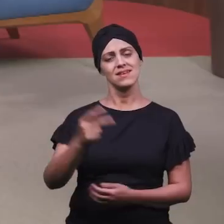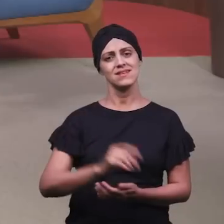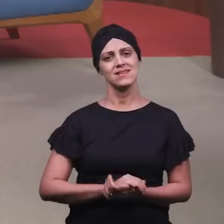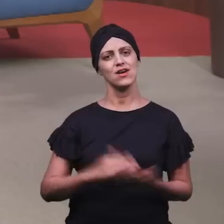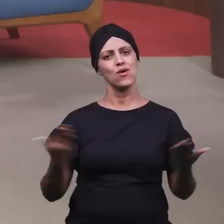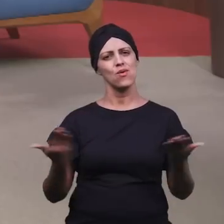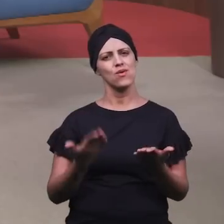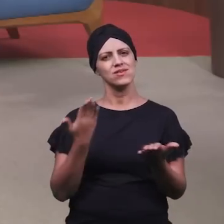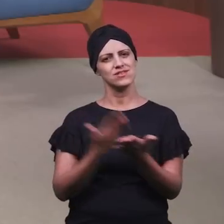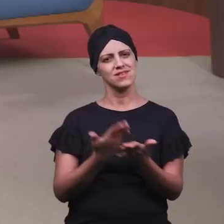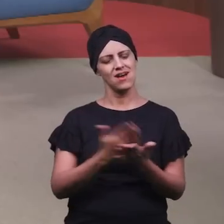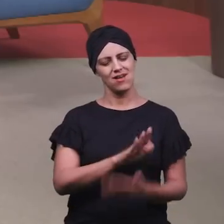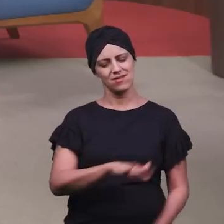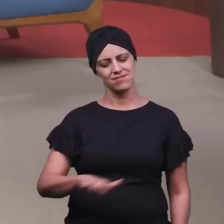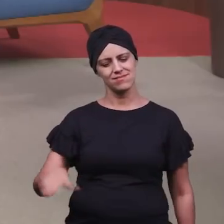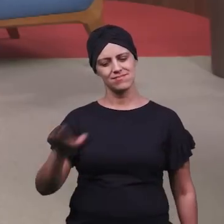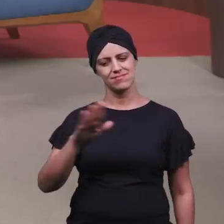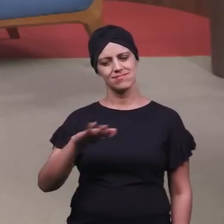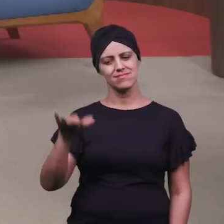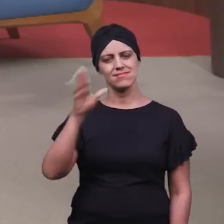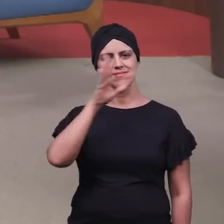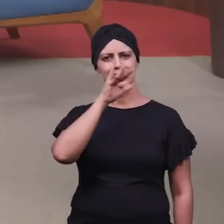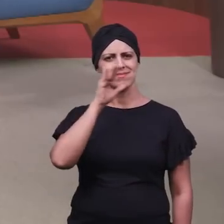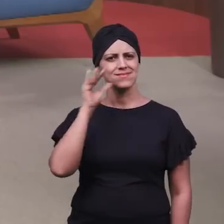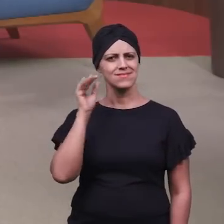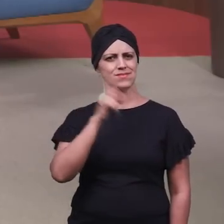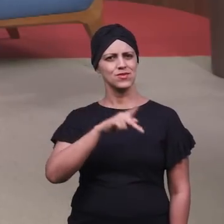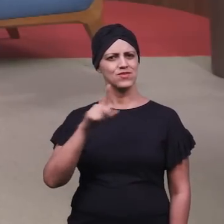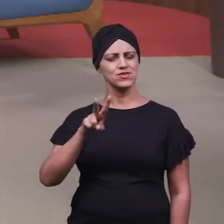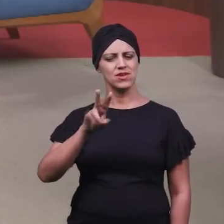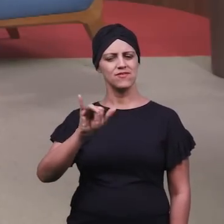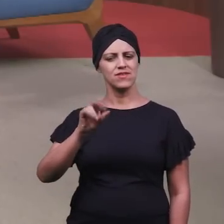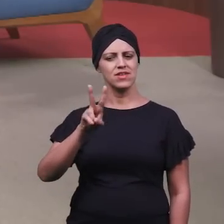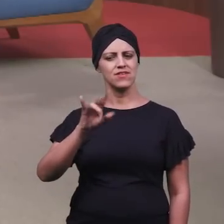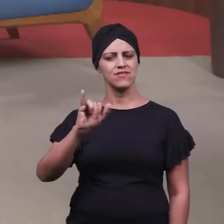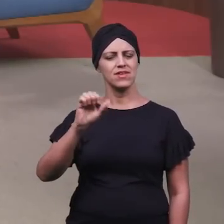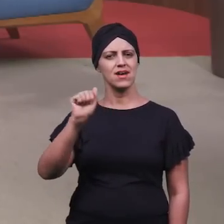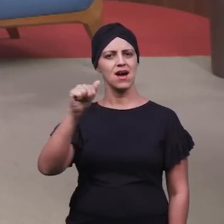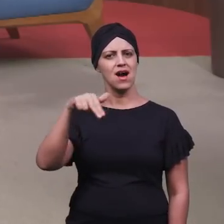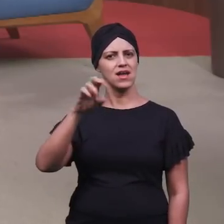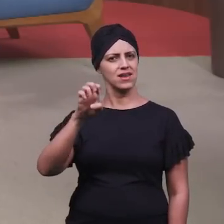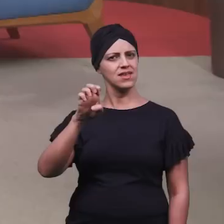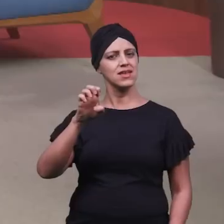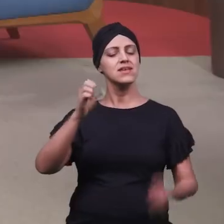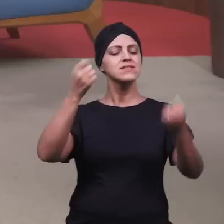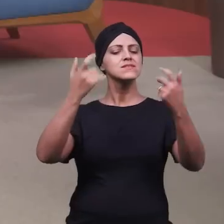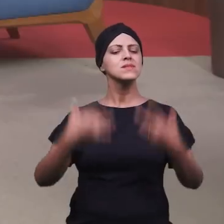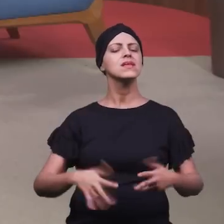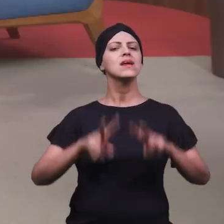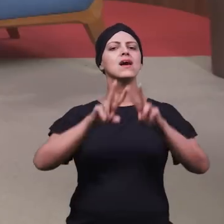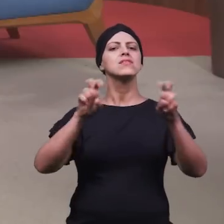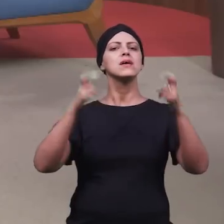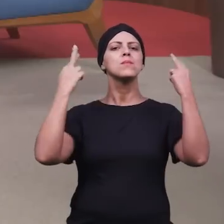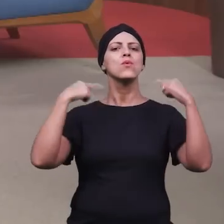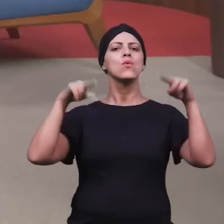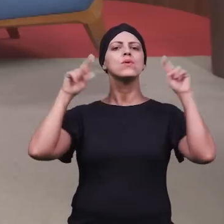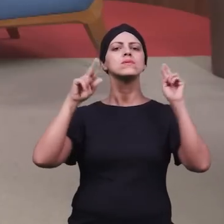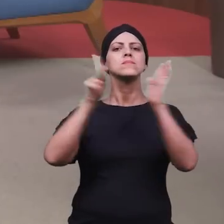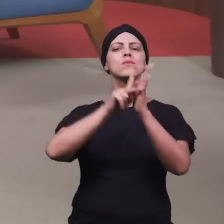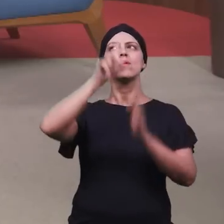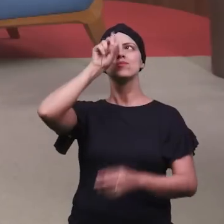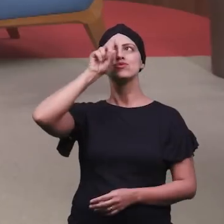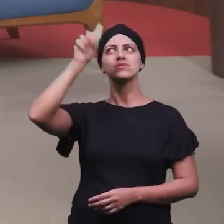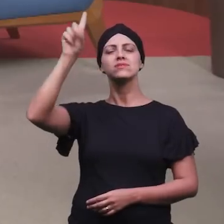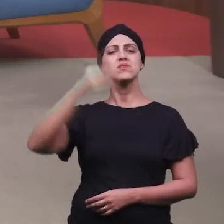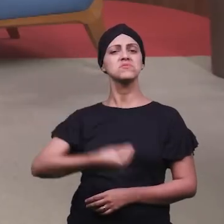vida eterna. Hoje, na aula para as crianças, intermediários e adolescentes, a professora Viviane Laia abordará o tema O Cordeiro